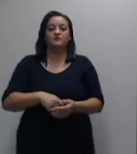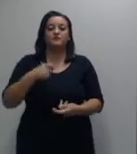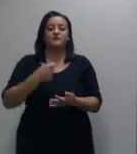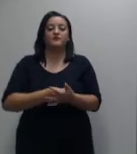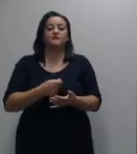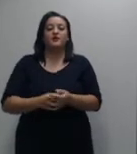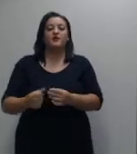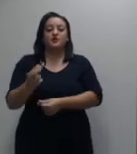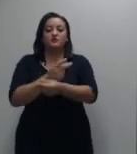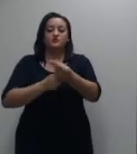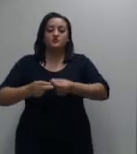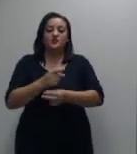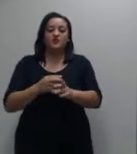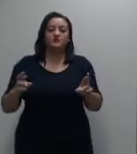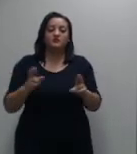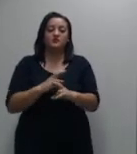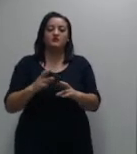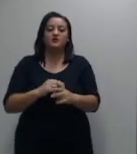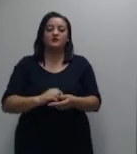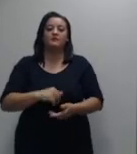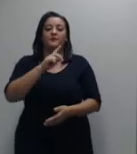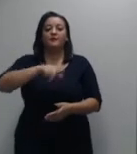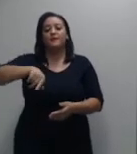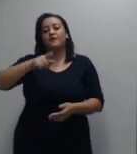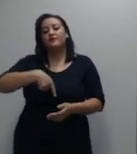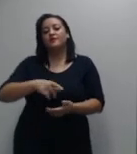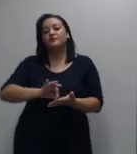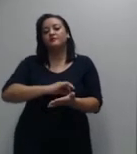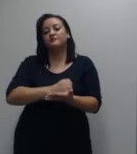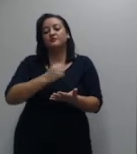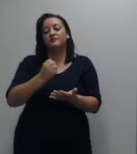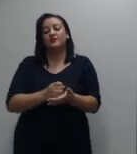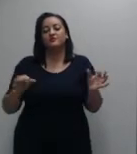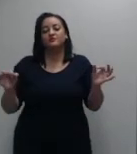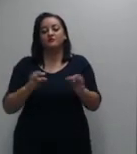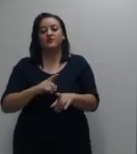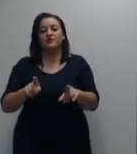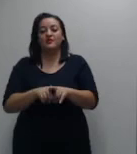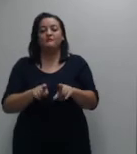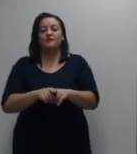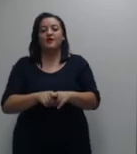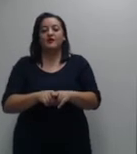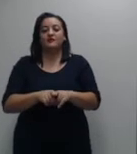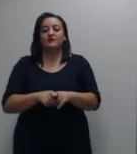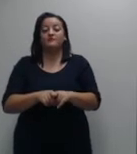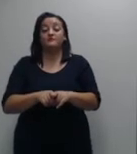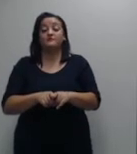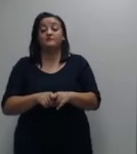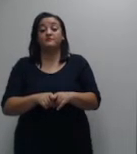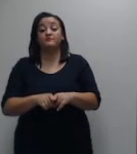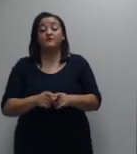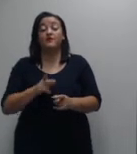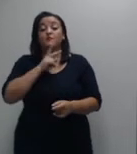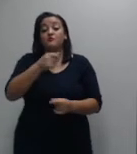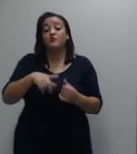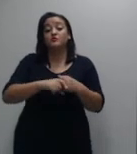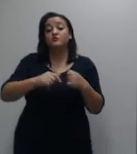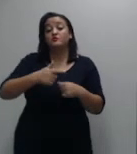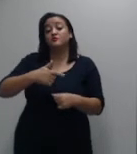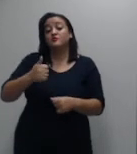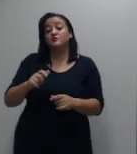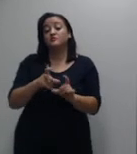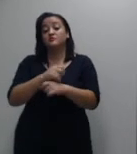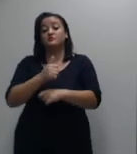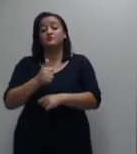recebidos em decorrência de violação de contrato ele quebra o dever se do Ceará o Submisso portátil 21 e seus